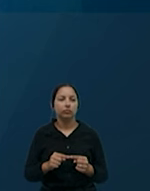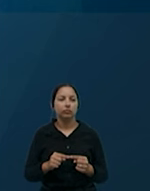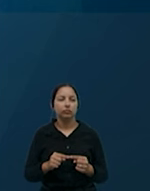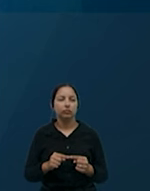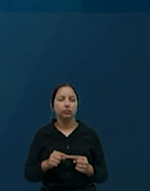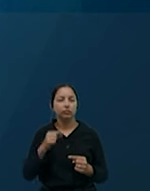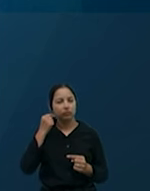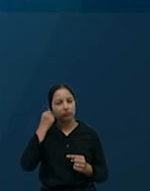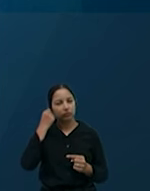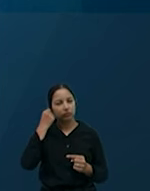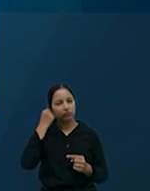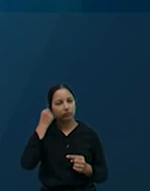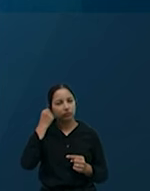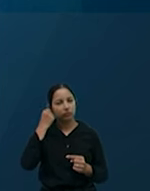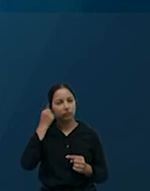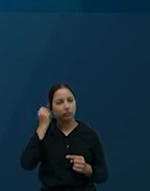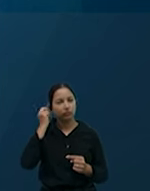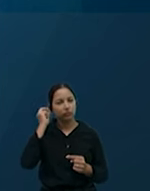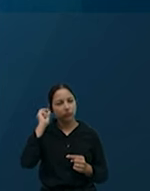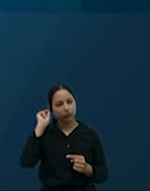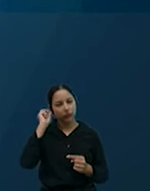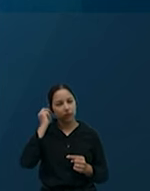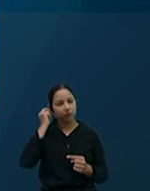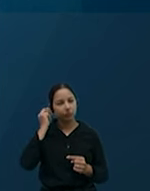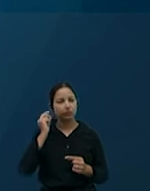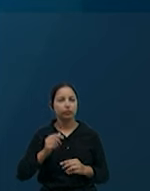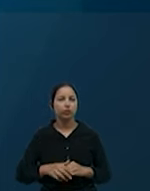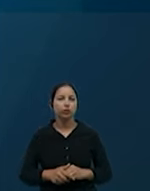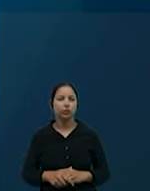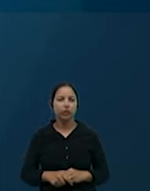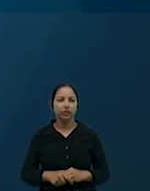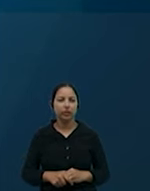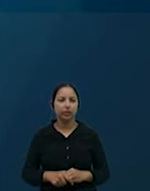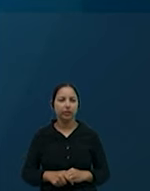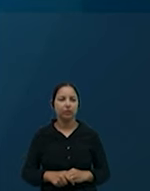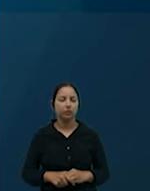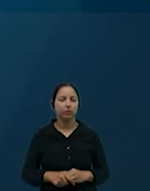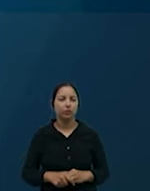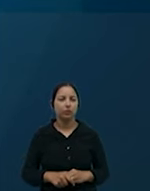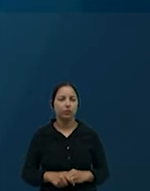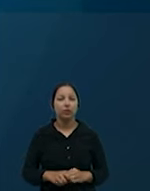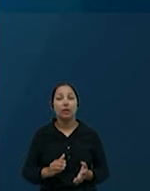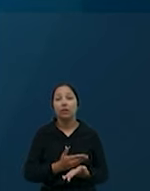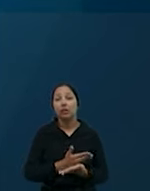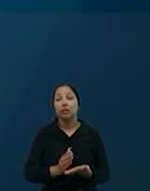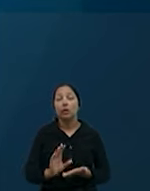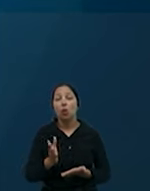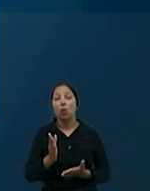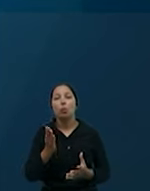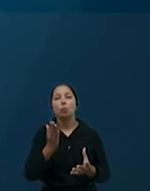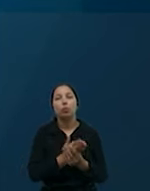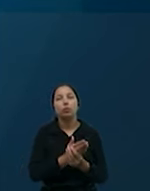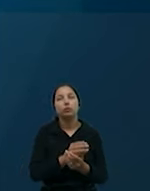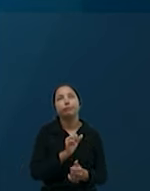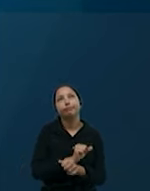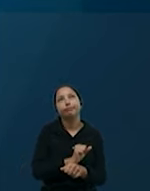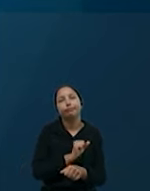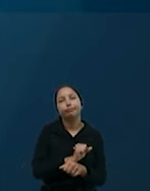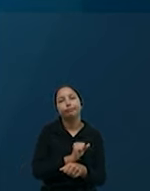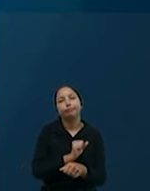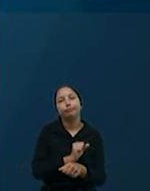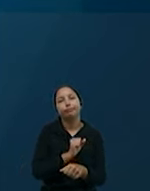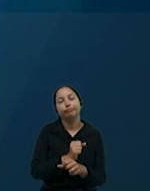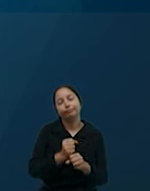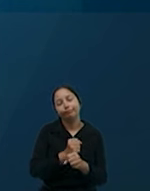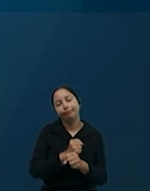falo oposição implícita? Porque é o seguinte, muitas vezes o processo fica parado, anos e anos, esquecido por algum motivo, e acontece,